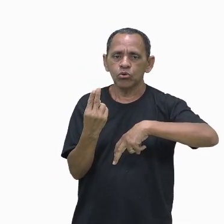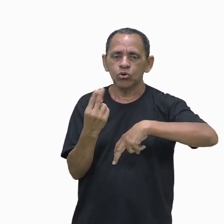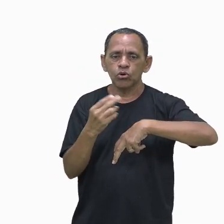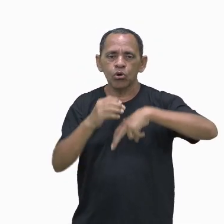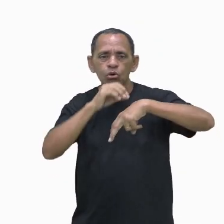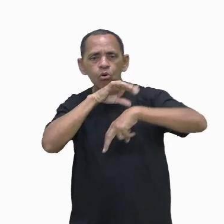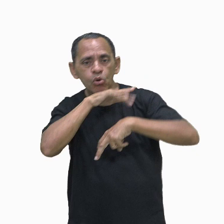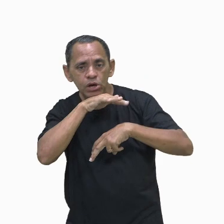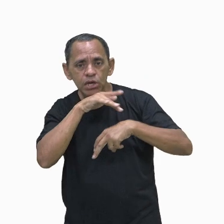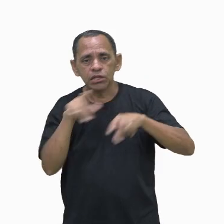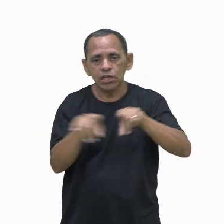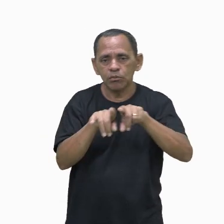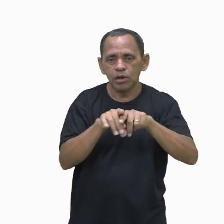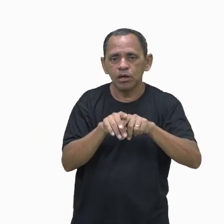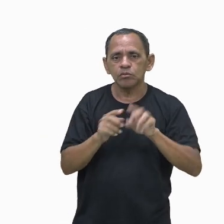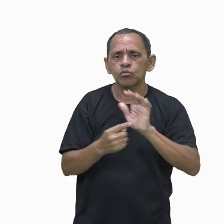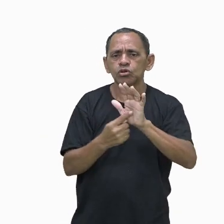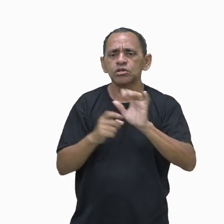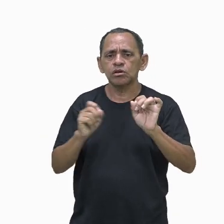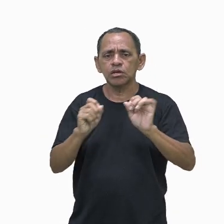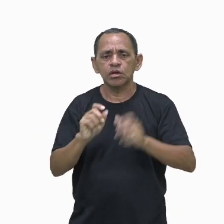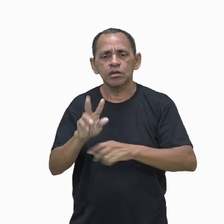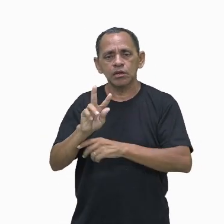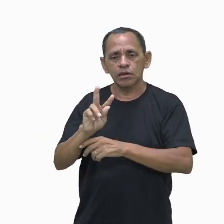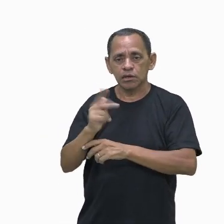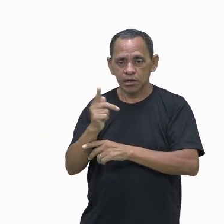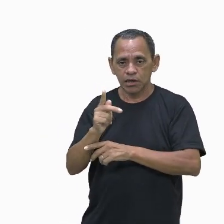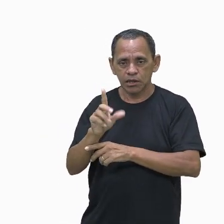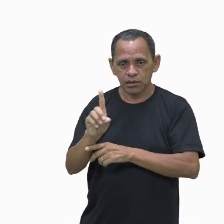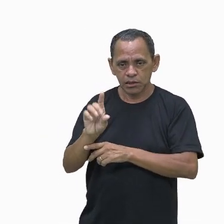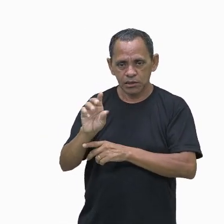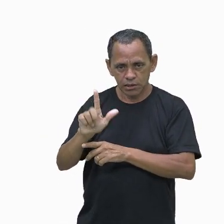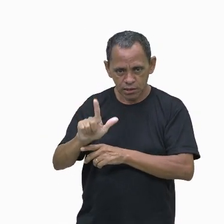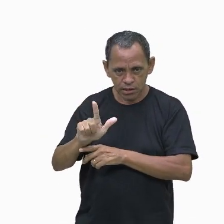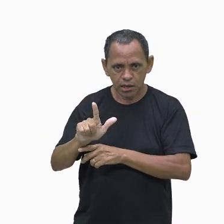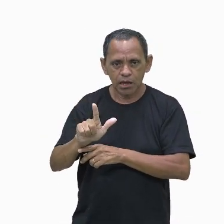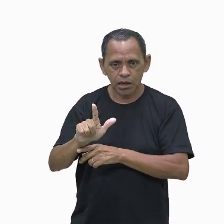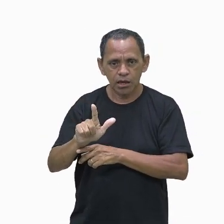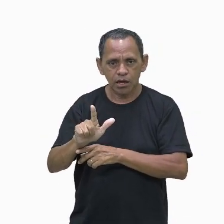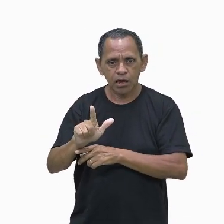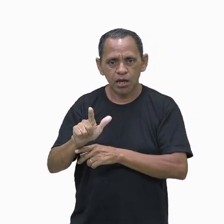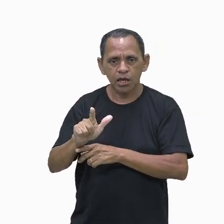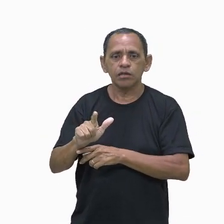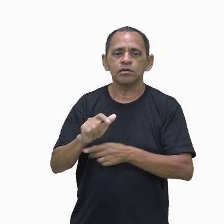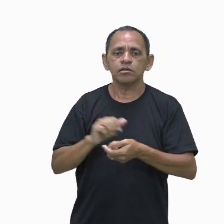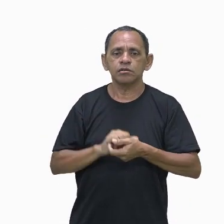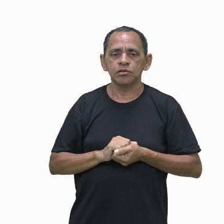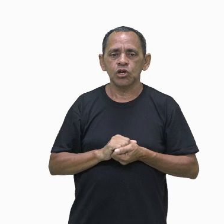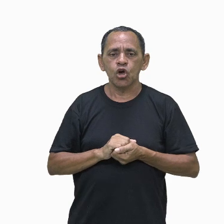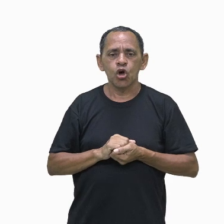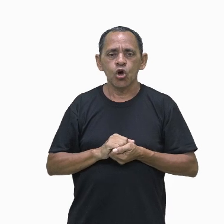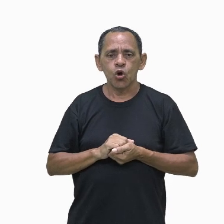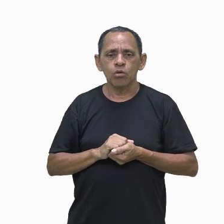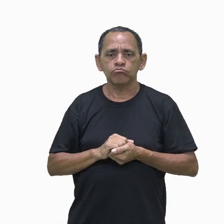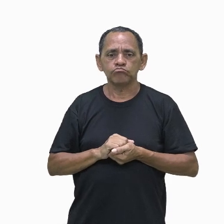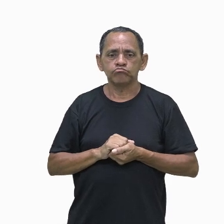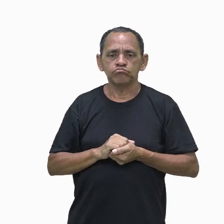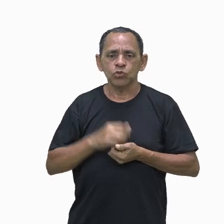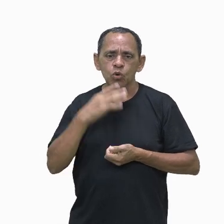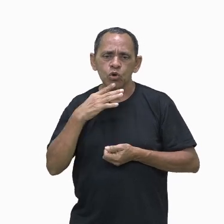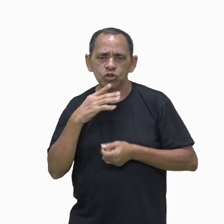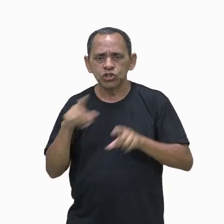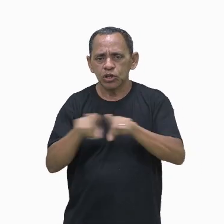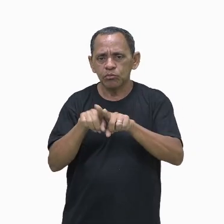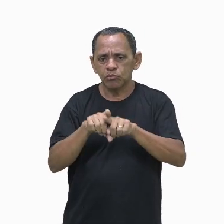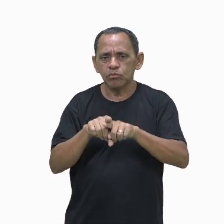um lipídio, né, o HDL, né, também conhecido em termos, né, populares como